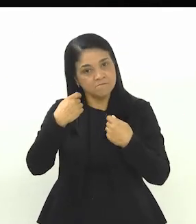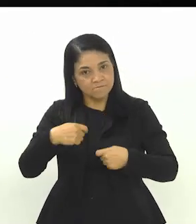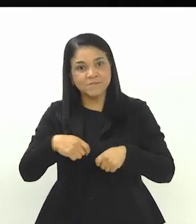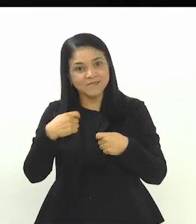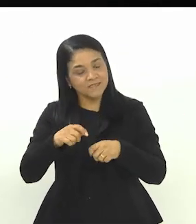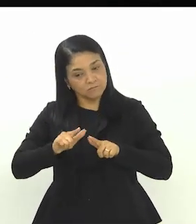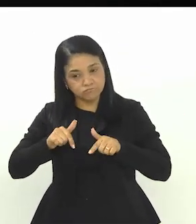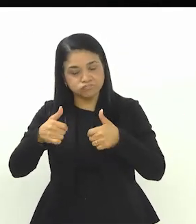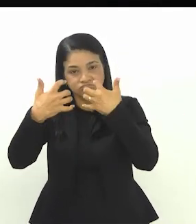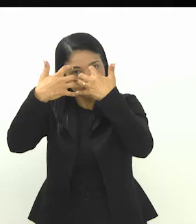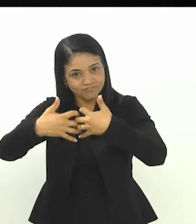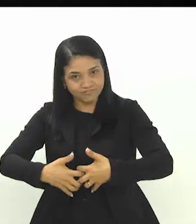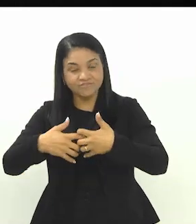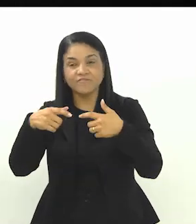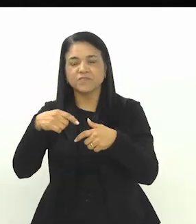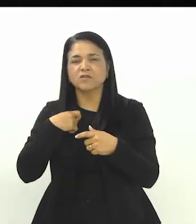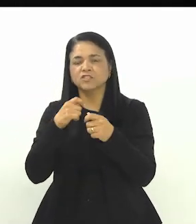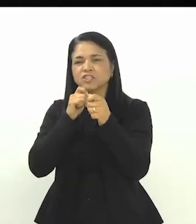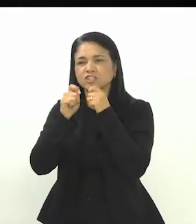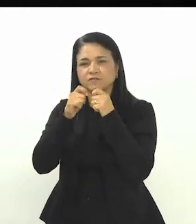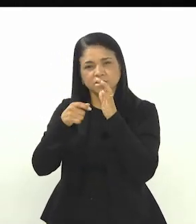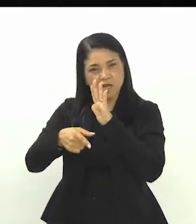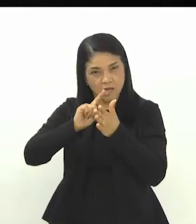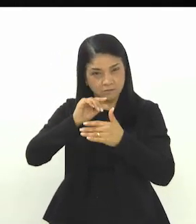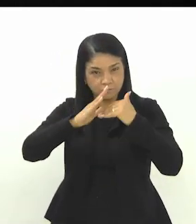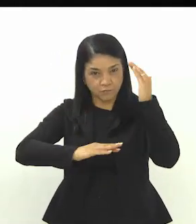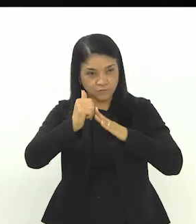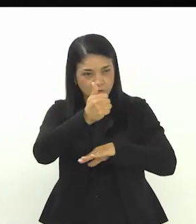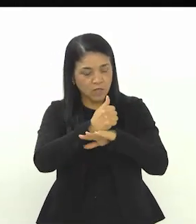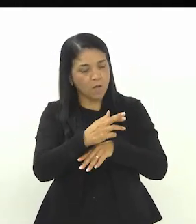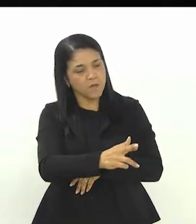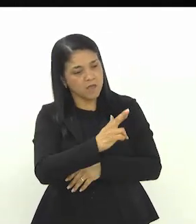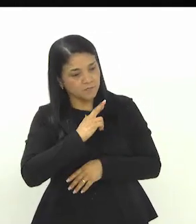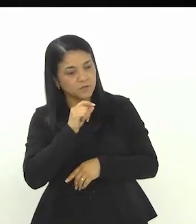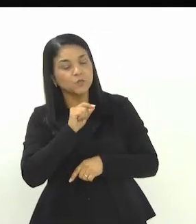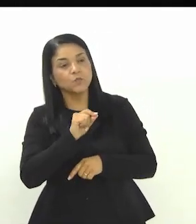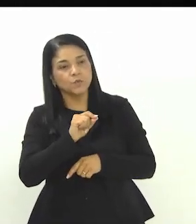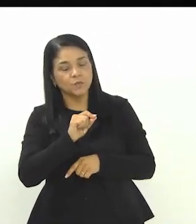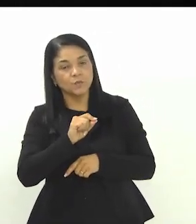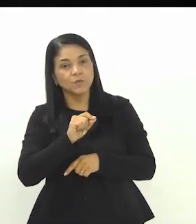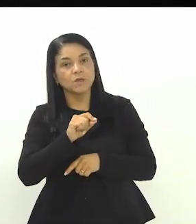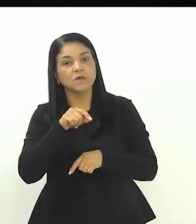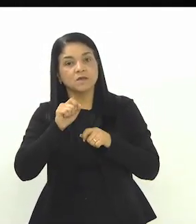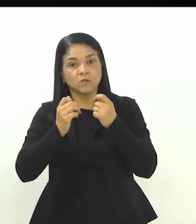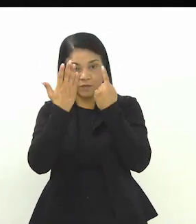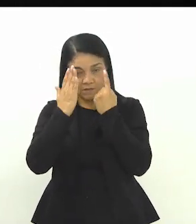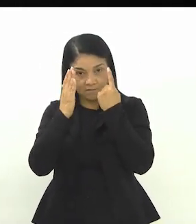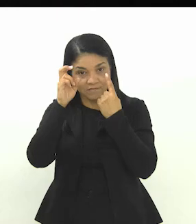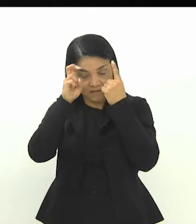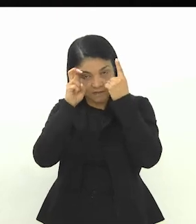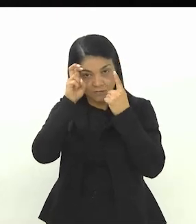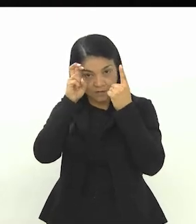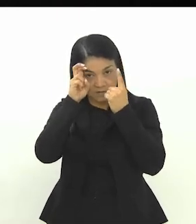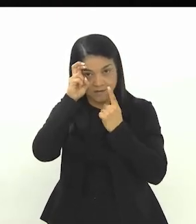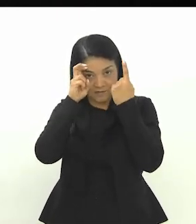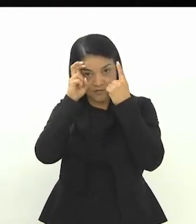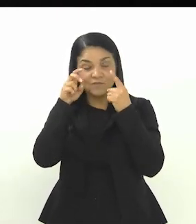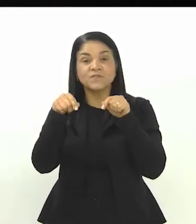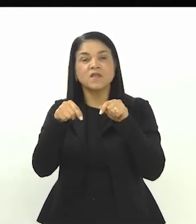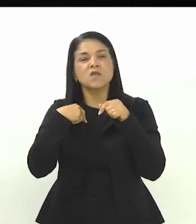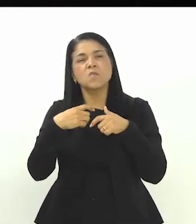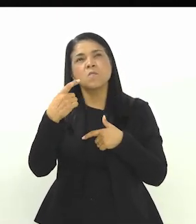Sabe que eu já entrevistei profissionais aqui no Quintas com Quintais, e um deles falou assim, não, eu gostava mais da iluminação quando era só